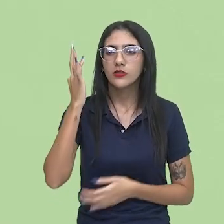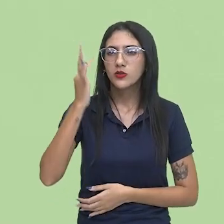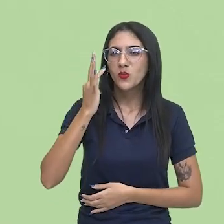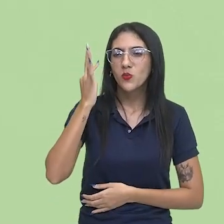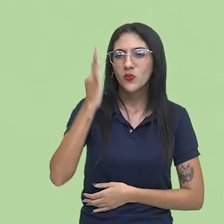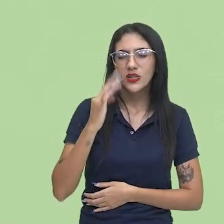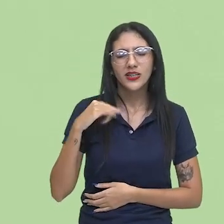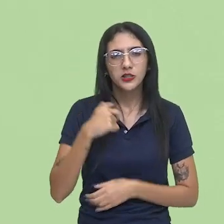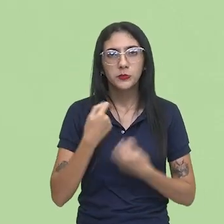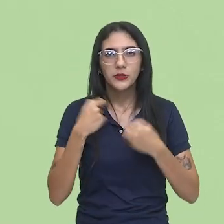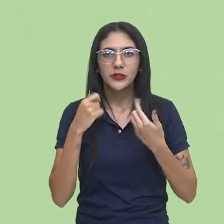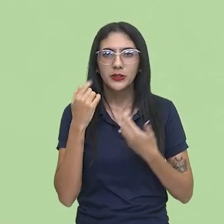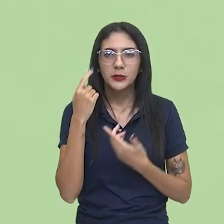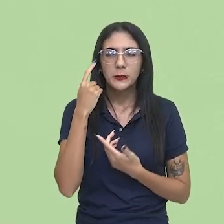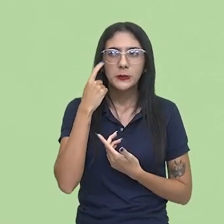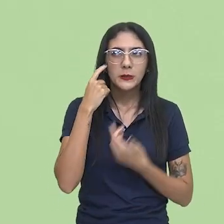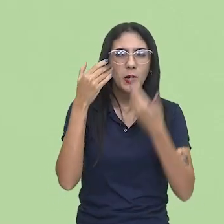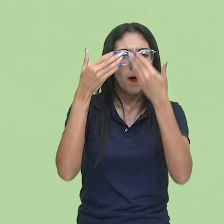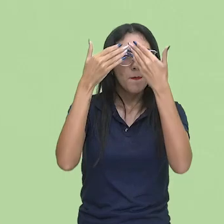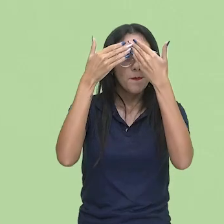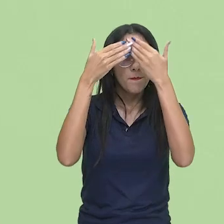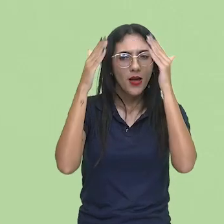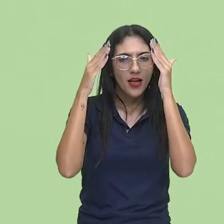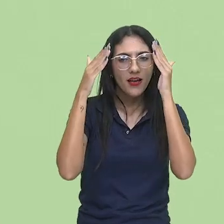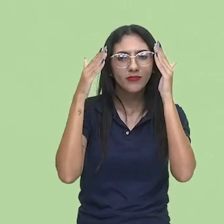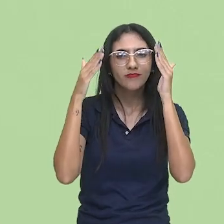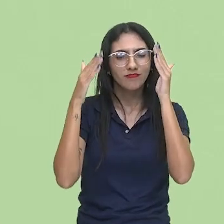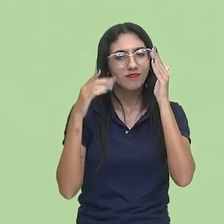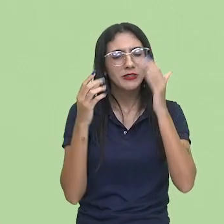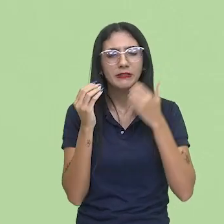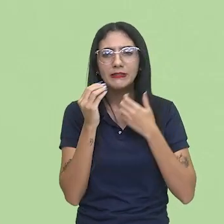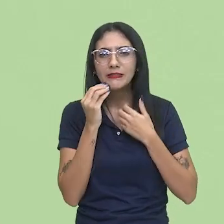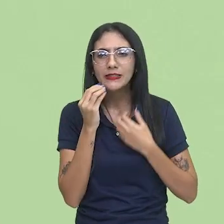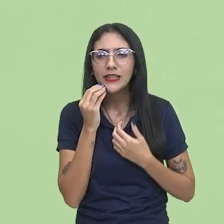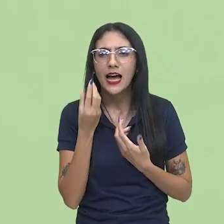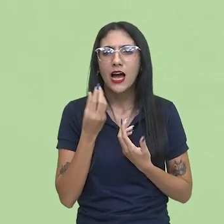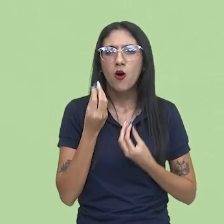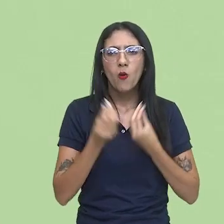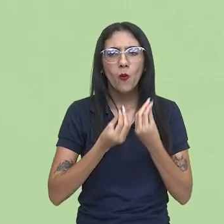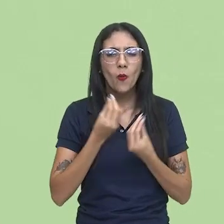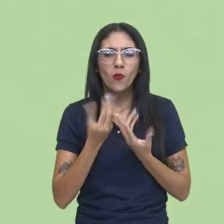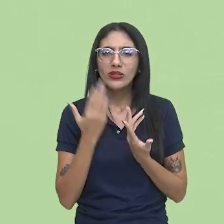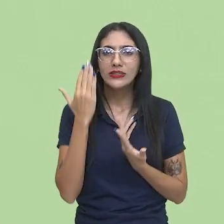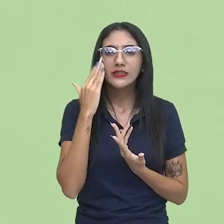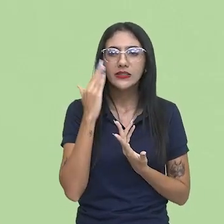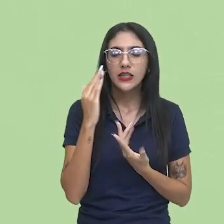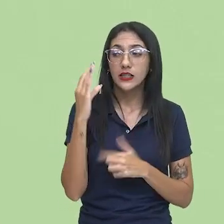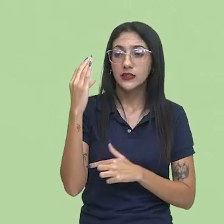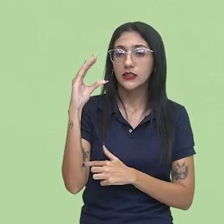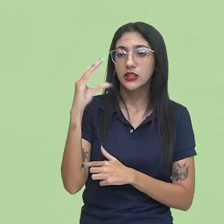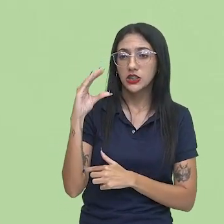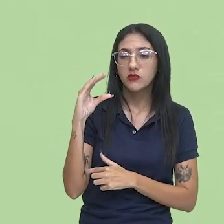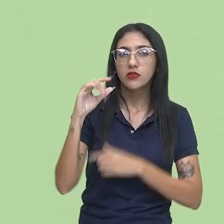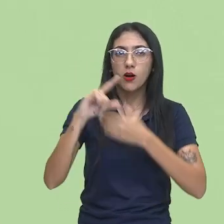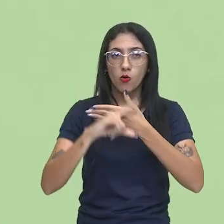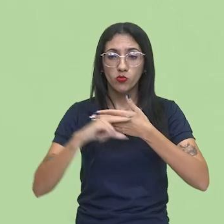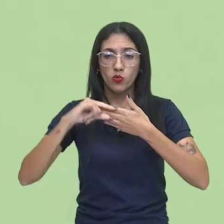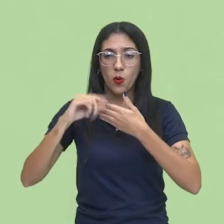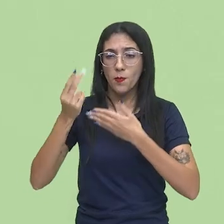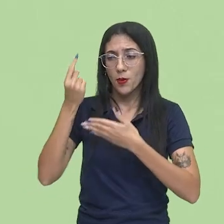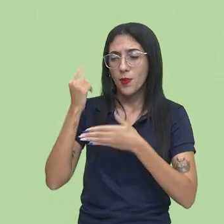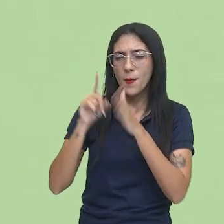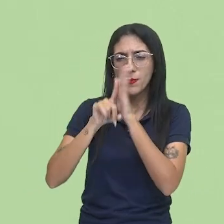tem que manter a mente bem aberta e tentar entender que, de forma científica, nossos pesquisadores